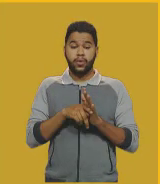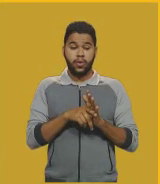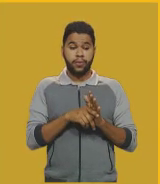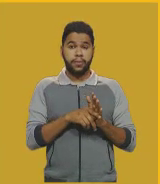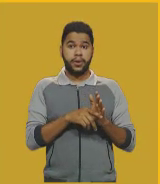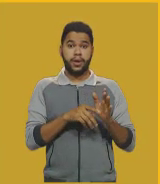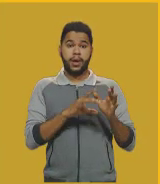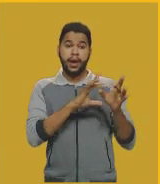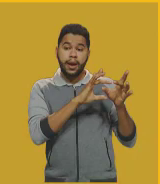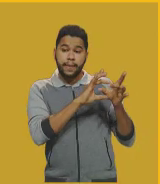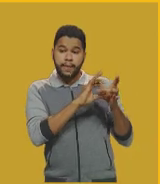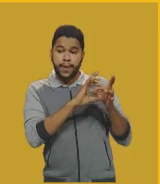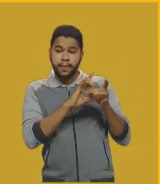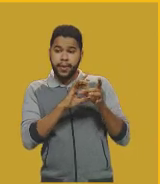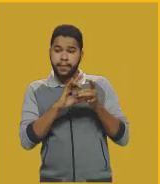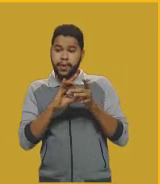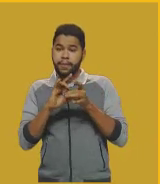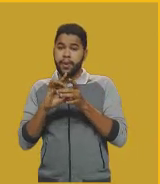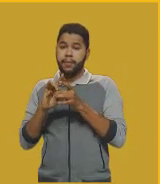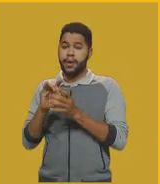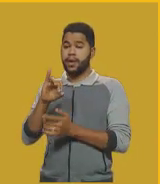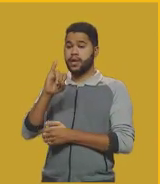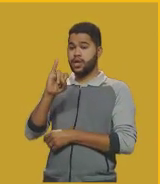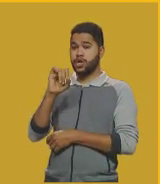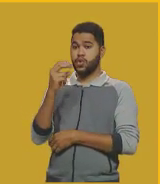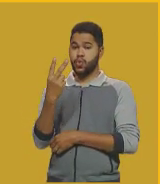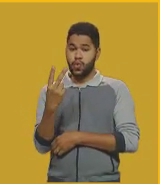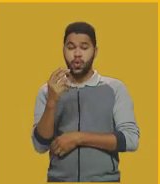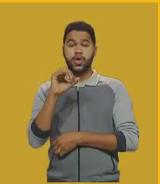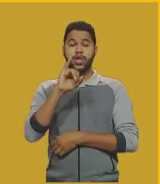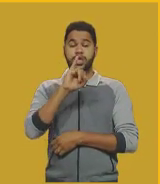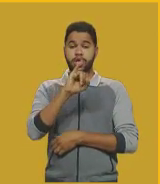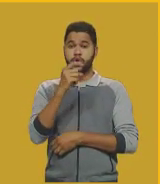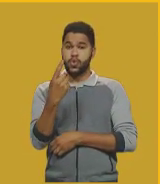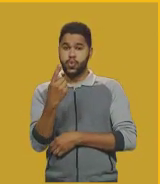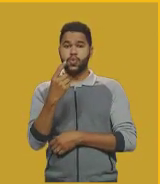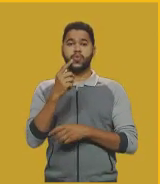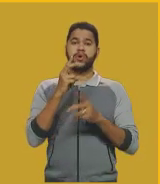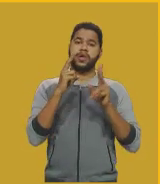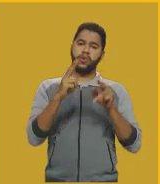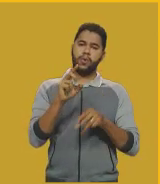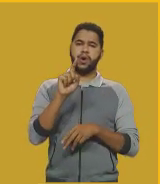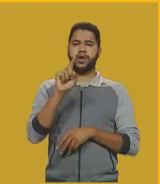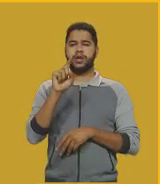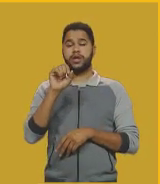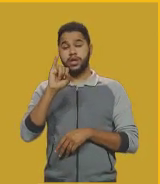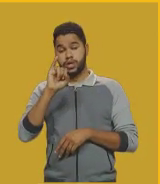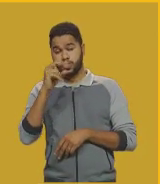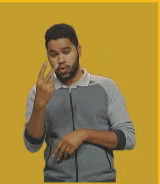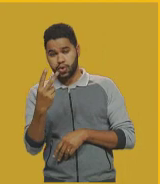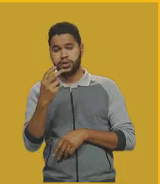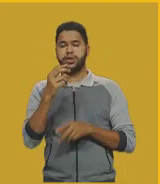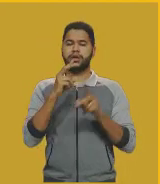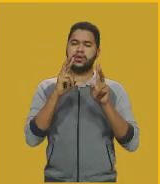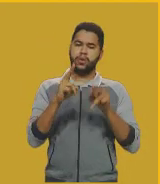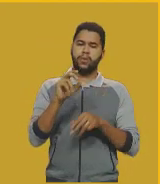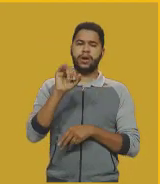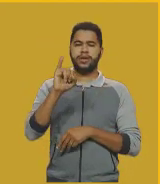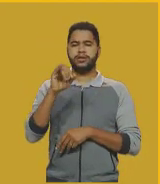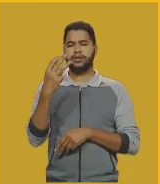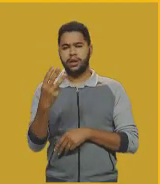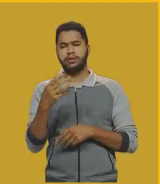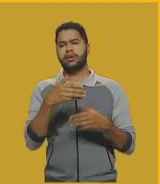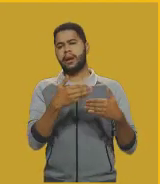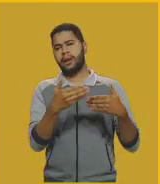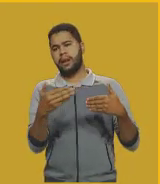Coloquei para vocês que I1 é igual a I2, que é igual a I3, que é igual a I4, que é igual ao I, que é o I total da bateria. Ou seja, a